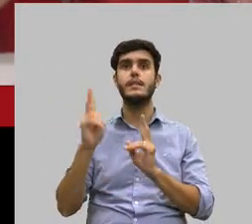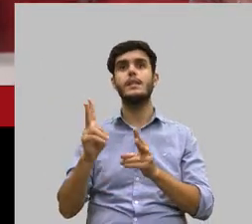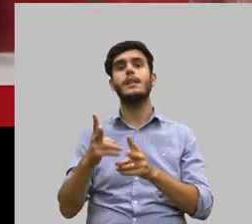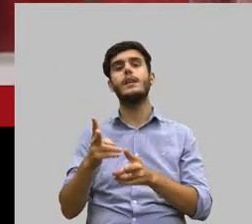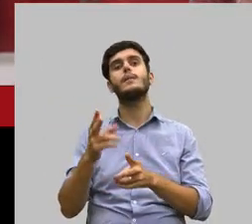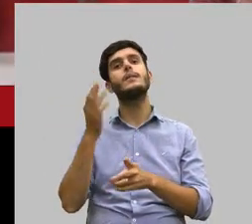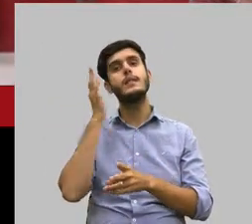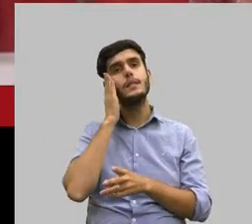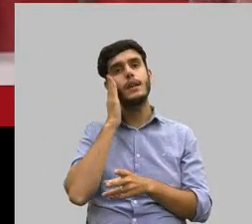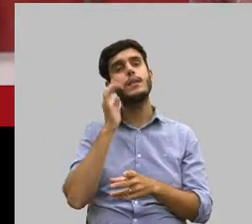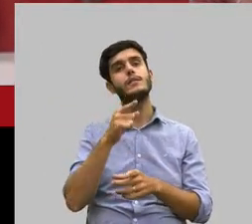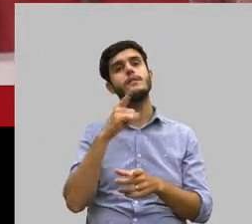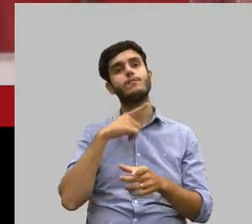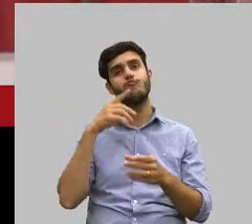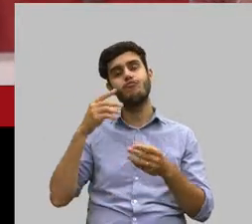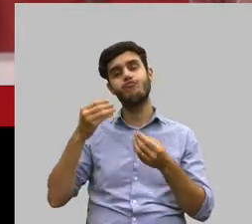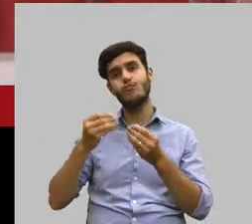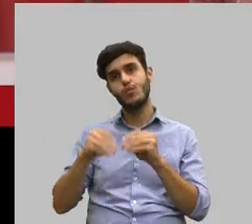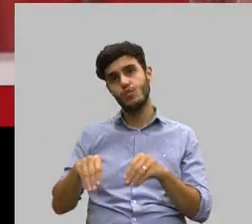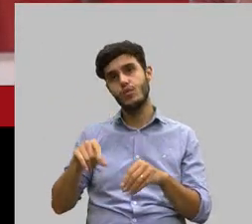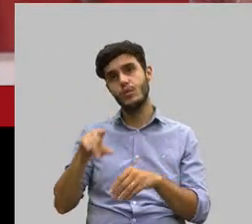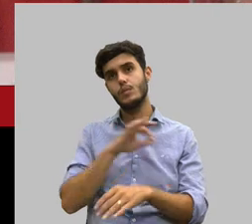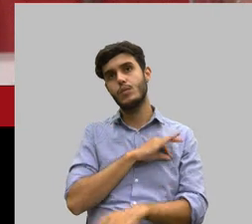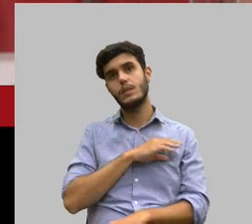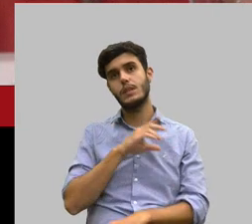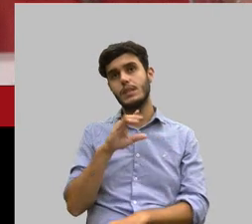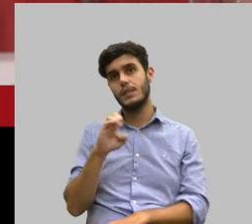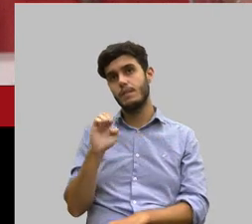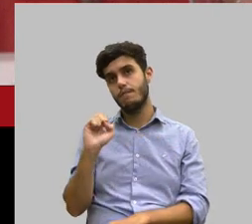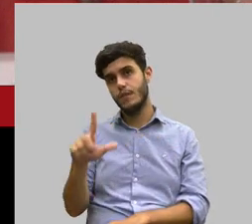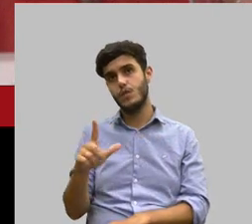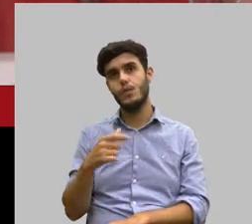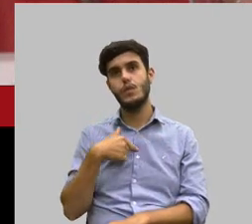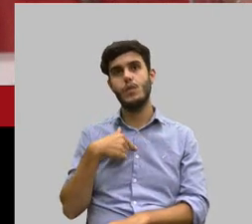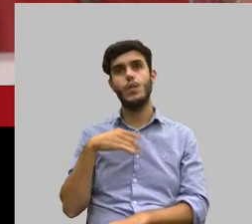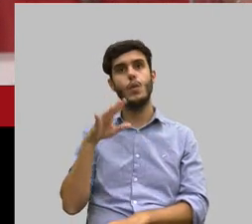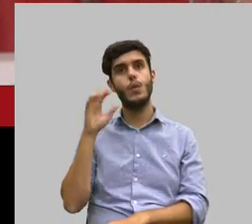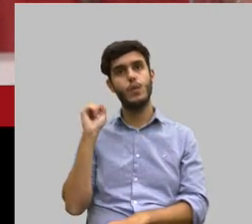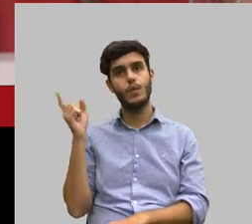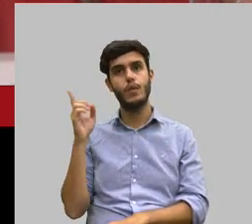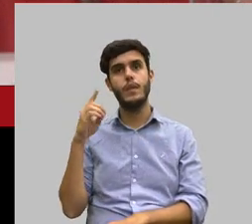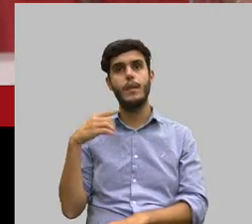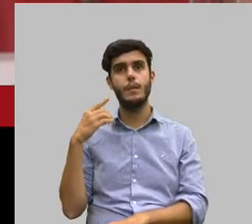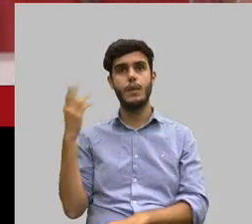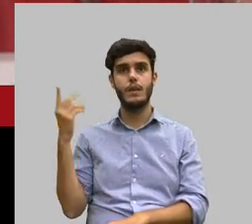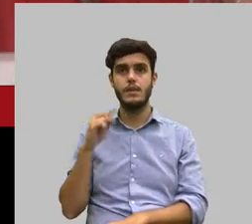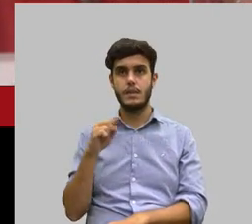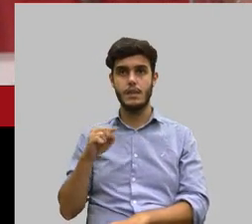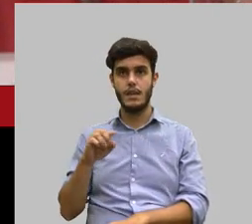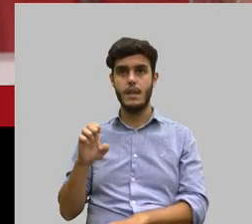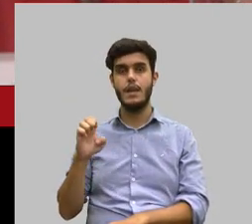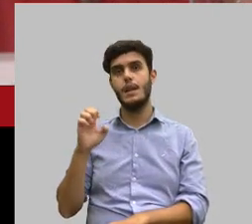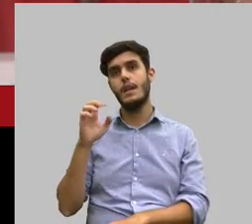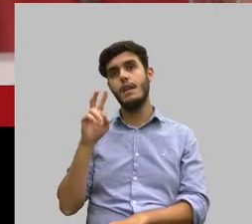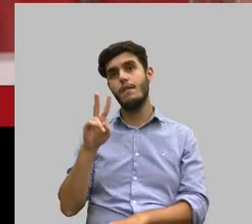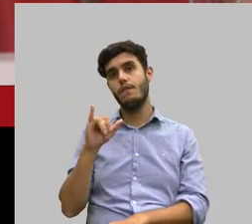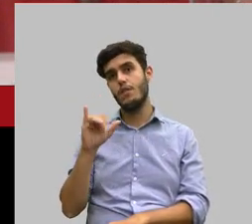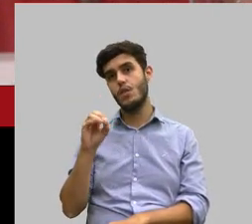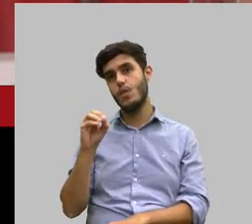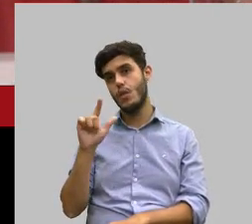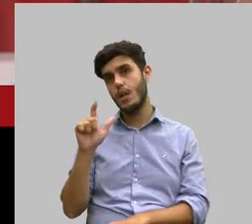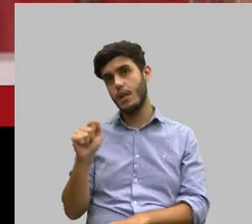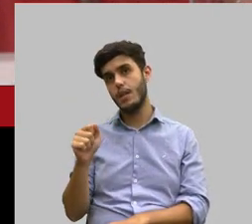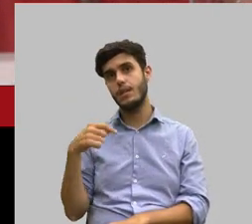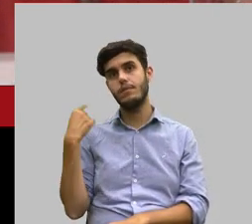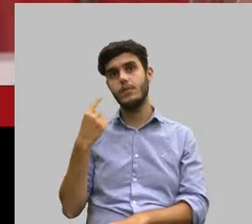do estrago que se faz na Polícia Civil e eu fico muito feliz de ouvir isso do deputado Z zel laviola porque a fala dele nos